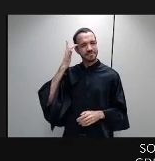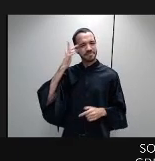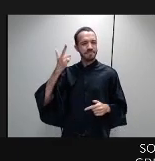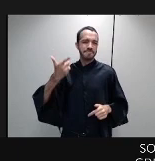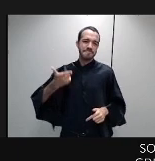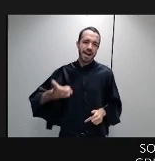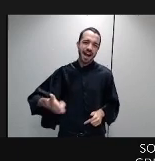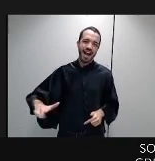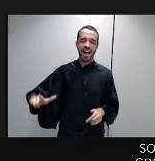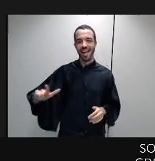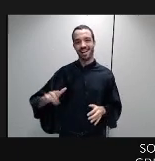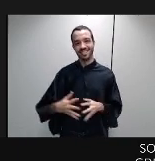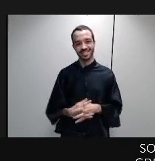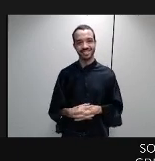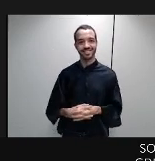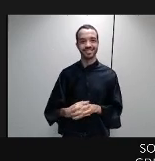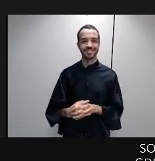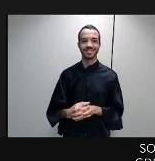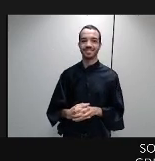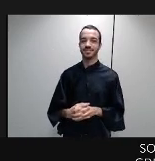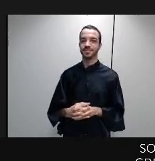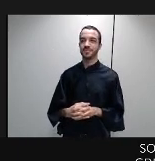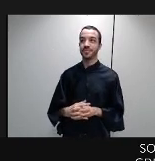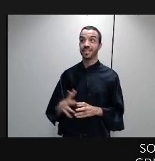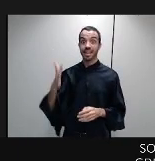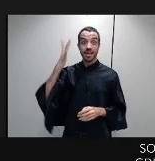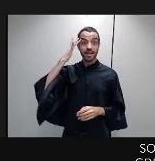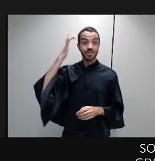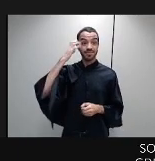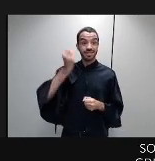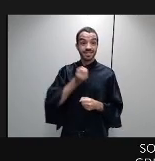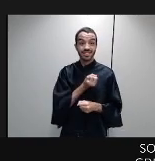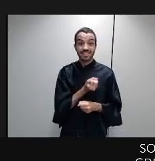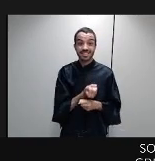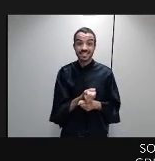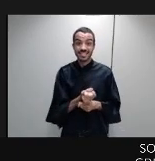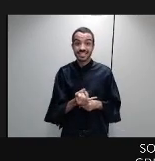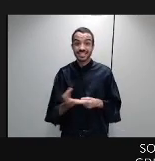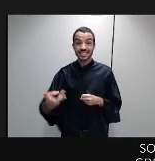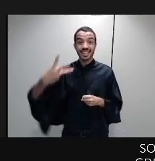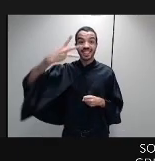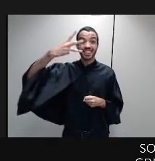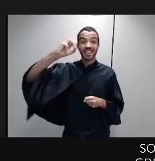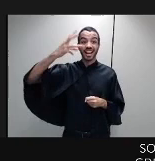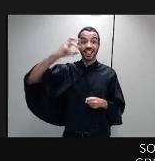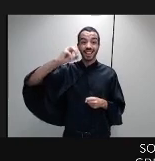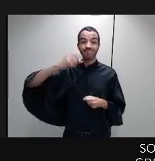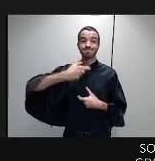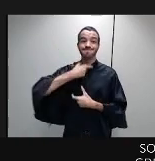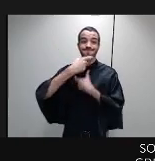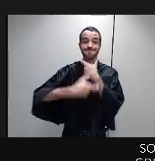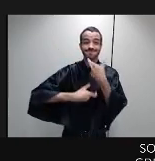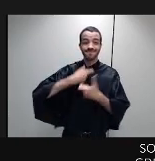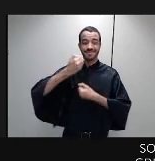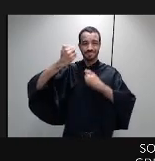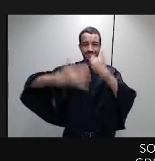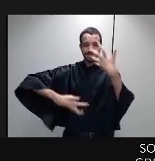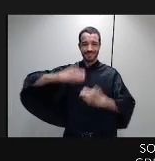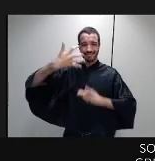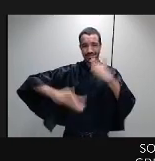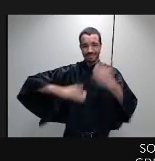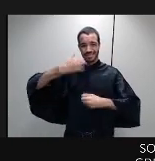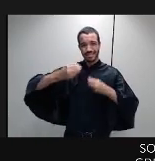amanhã tem 30 sustentações orais Então vai ser Vamos guardar energia para amanhã